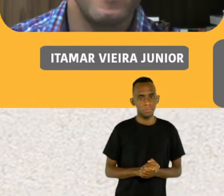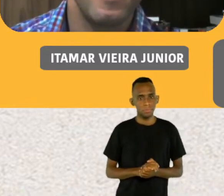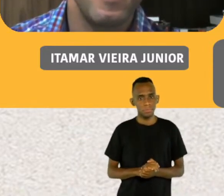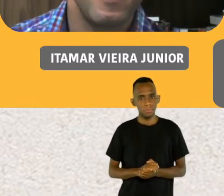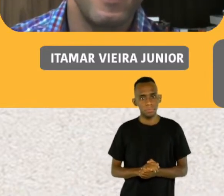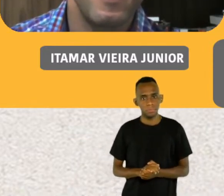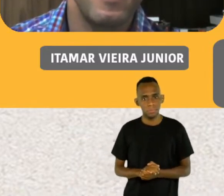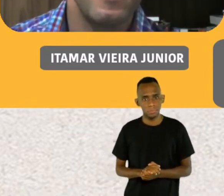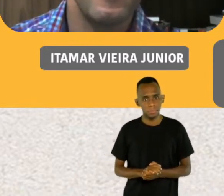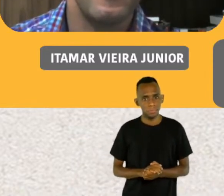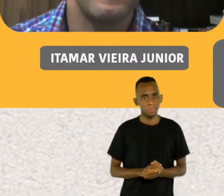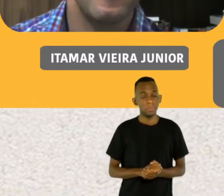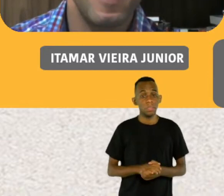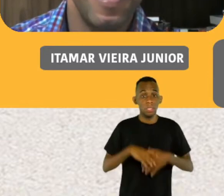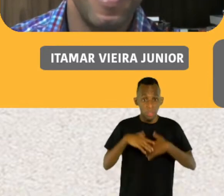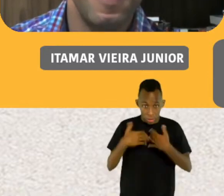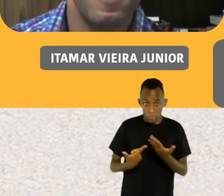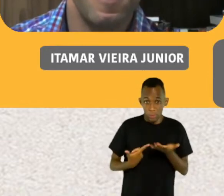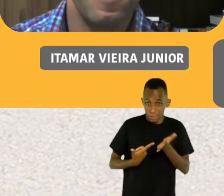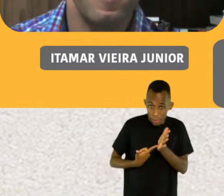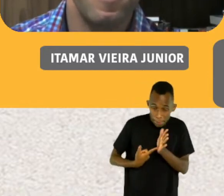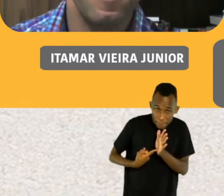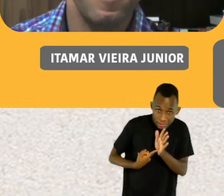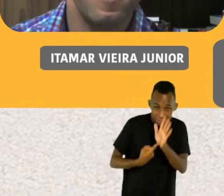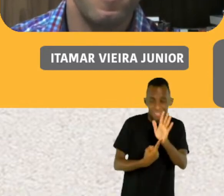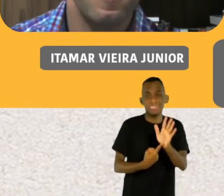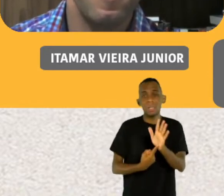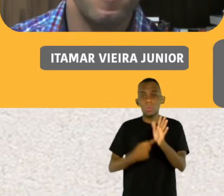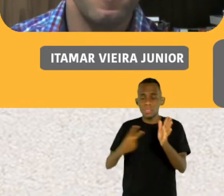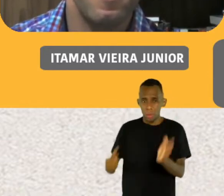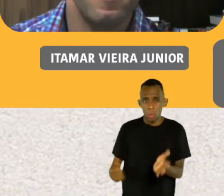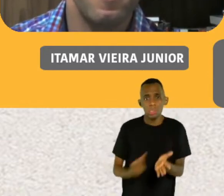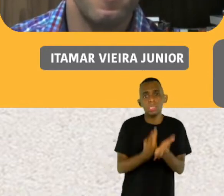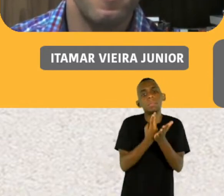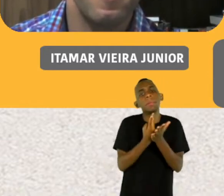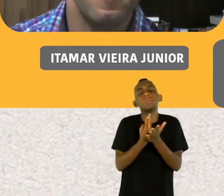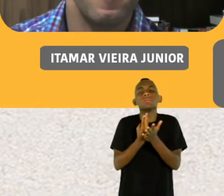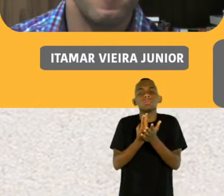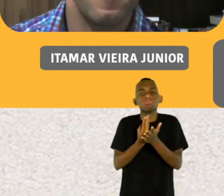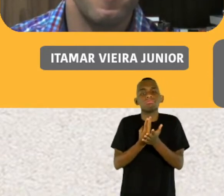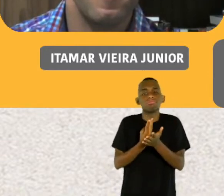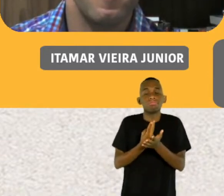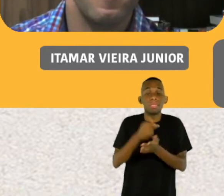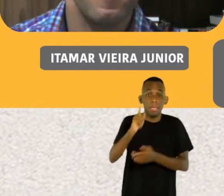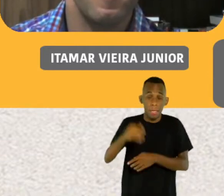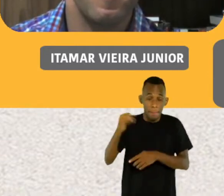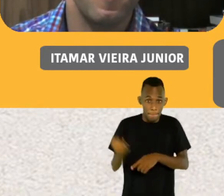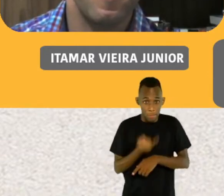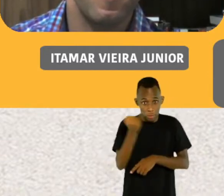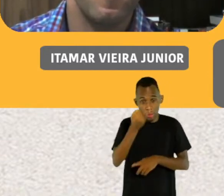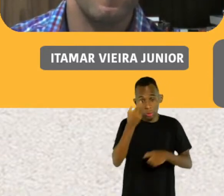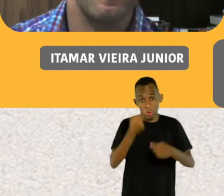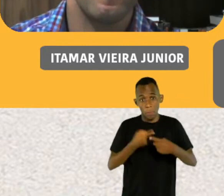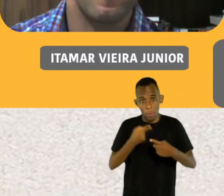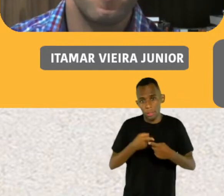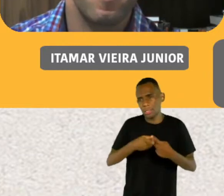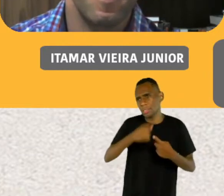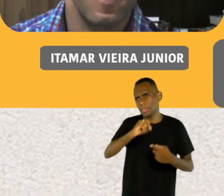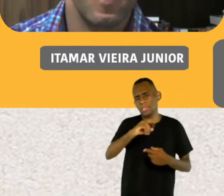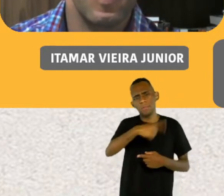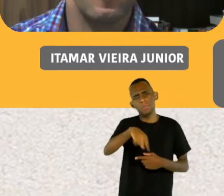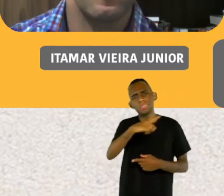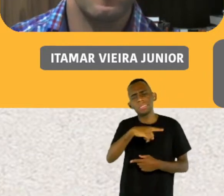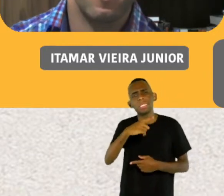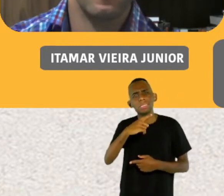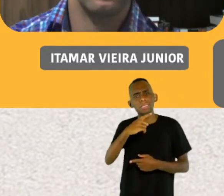Essa ressonância, né? Essa ressonância, ela é muito importante porque se você se dá conta de que